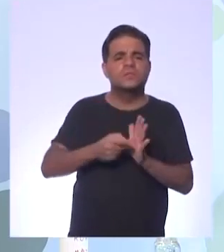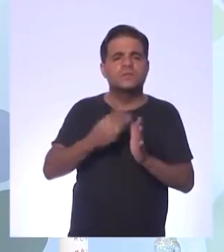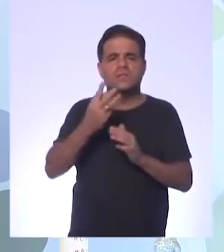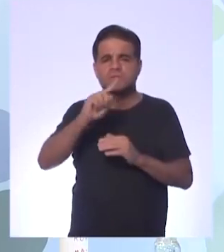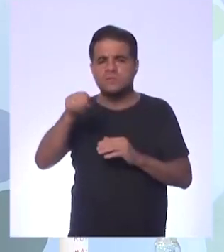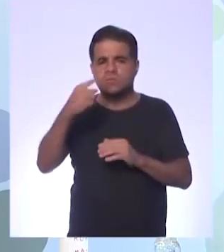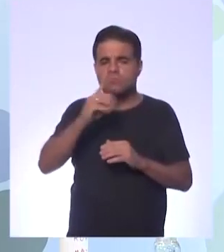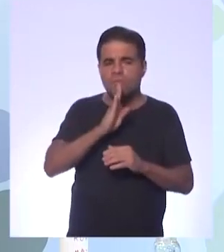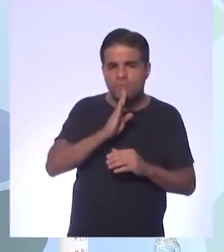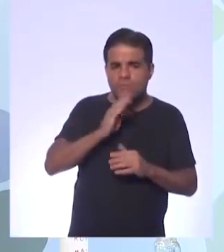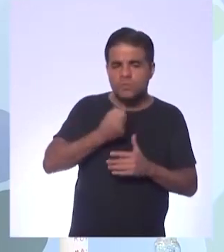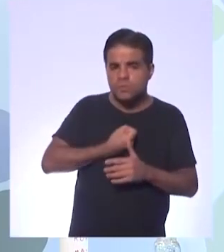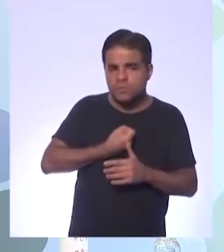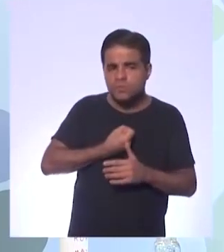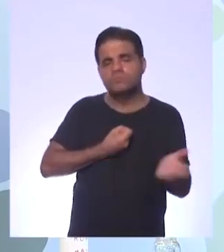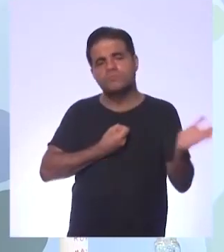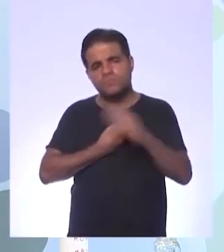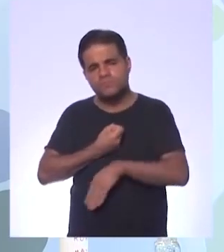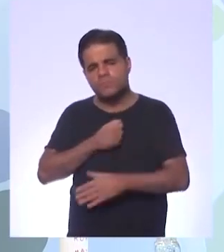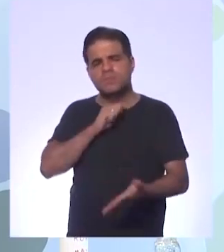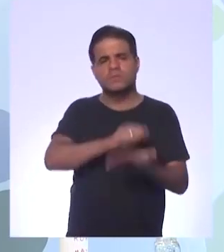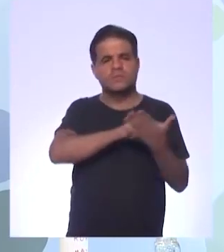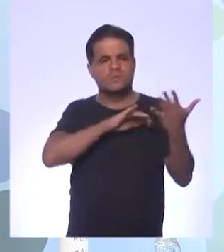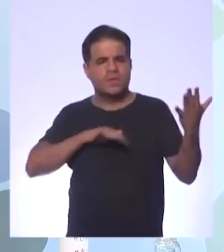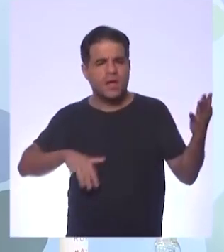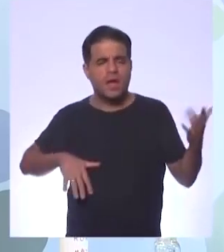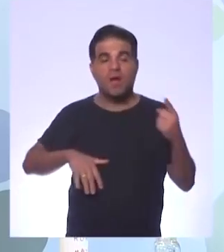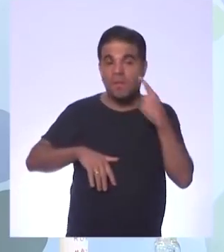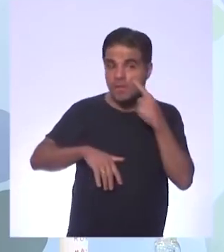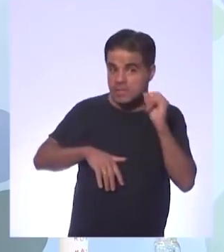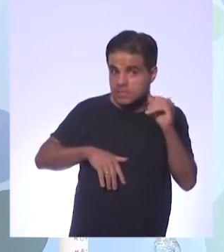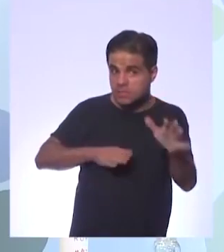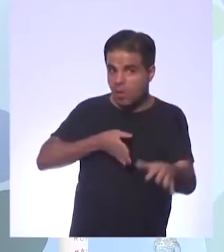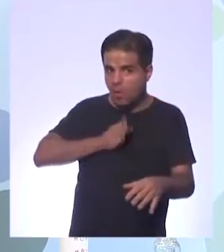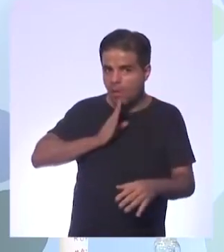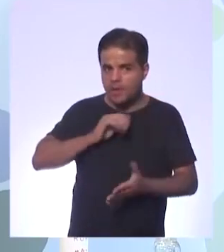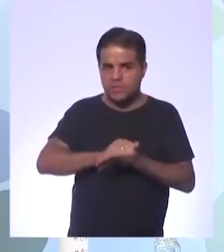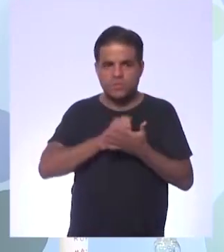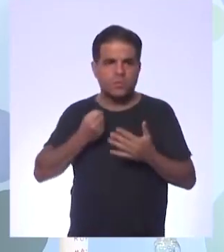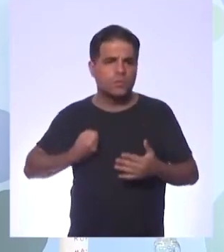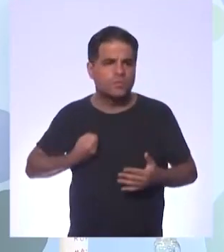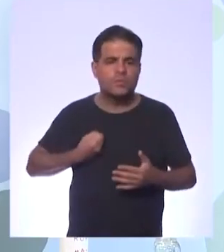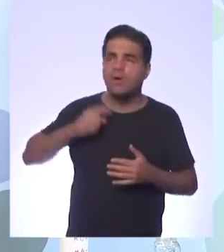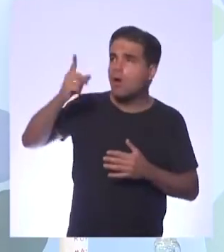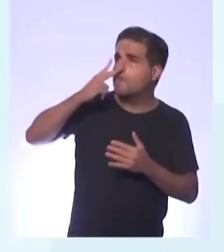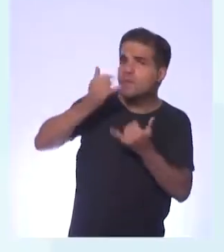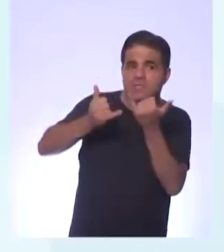já conhece esse número? Bom, vamos fazer uma atividade para ver se você realmente conhece ou não? Então, uma atividade